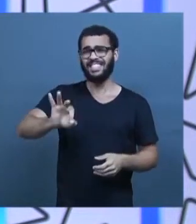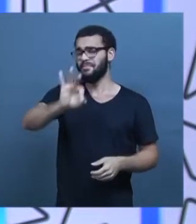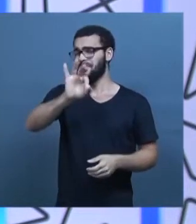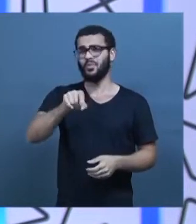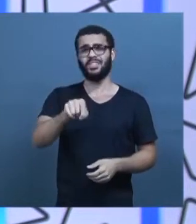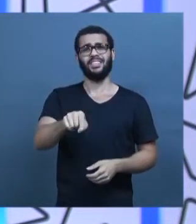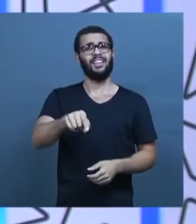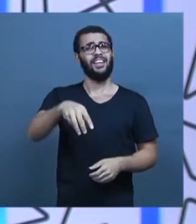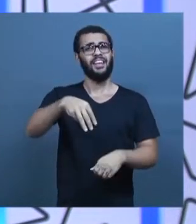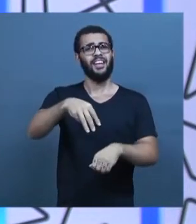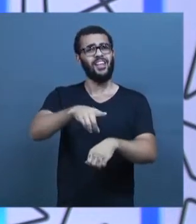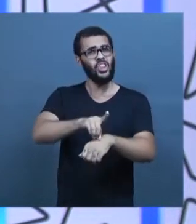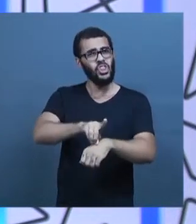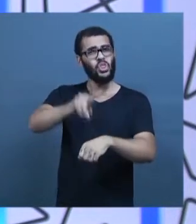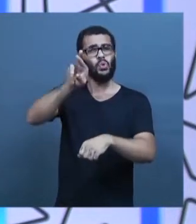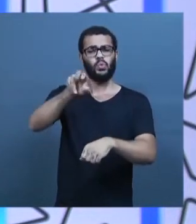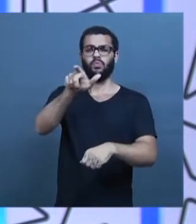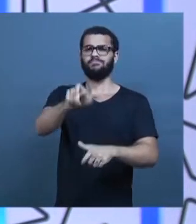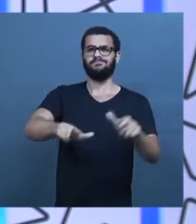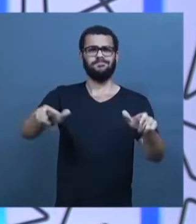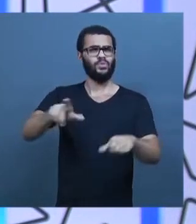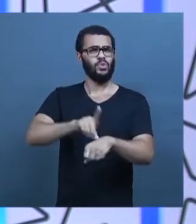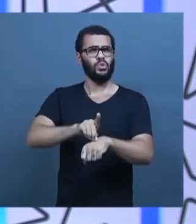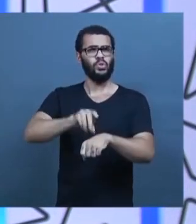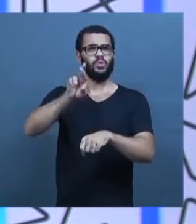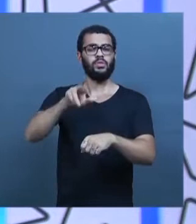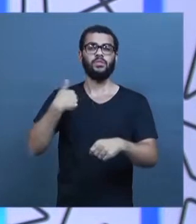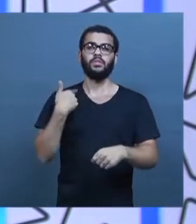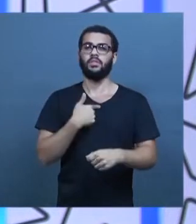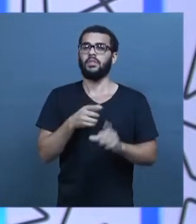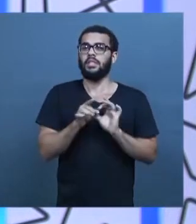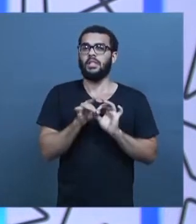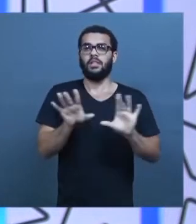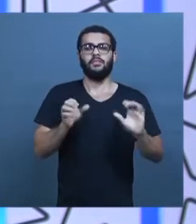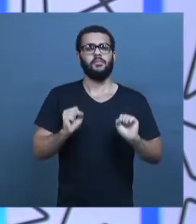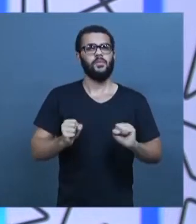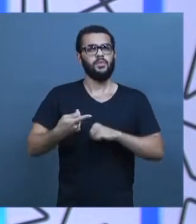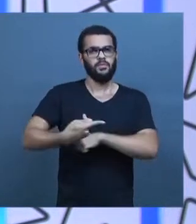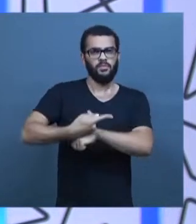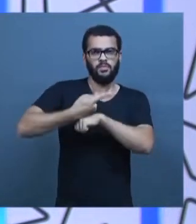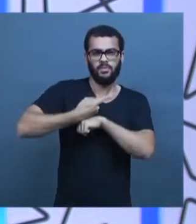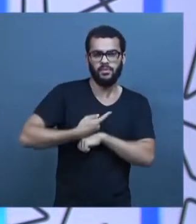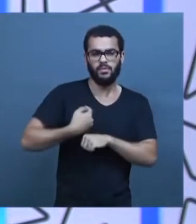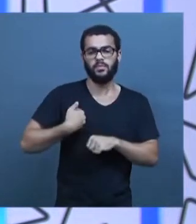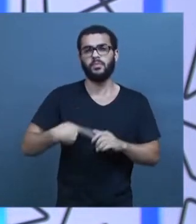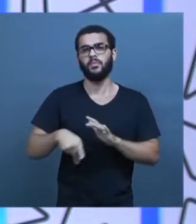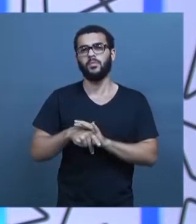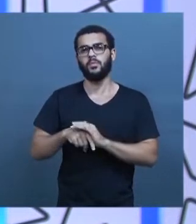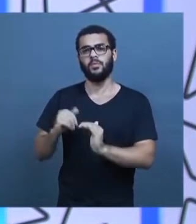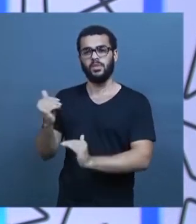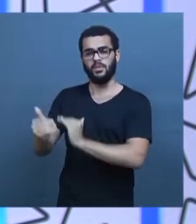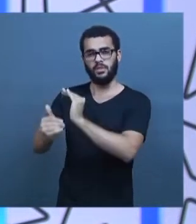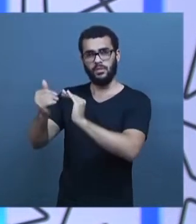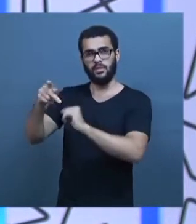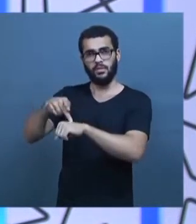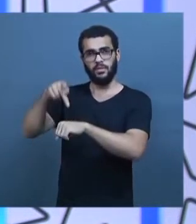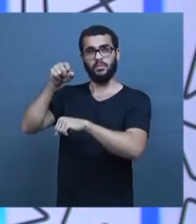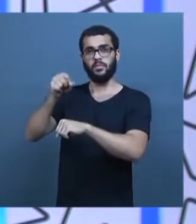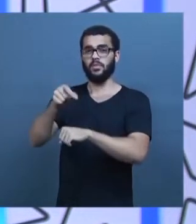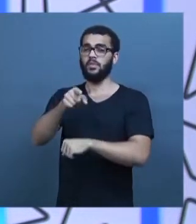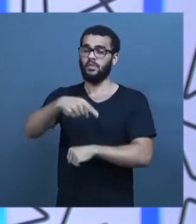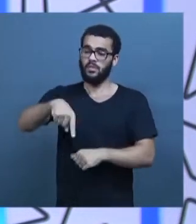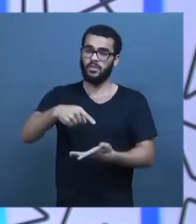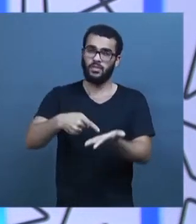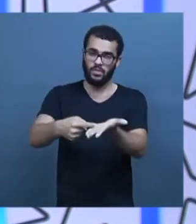como internacionalmente, e estamos aí à disposição no desenvolvimento da pós-graduação, chamamos vocês, né,